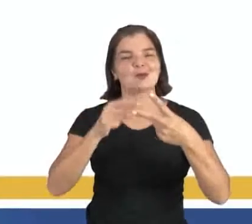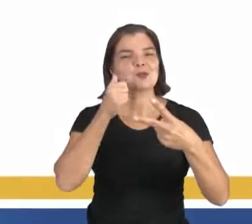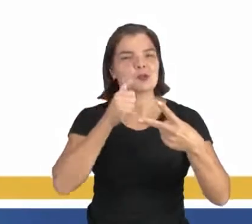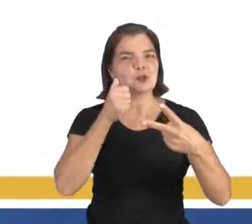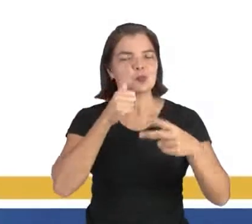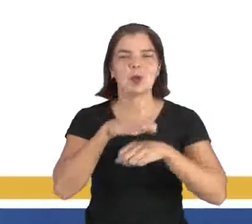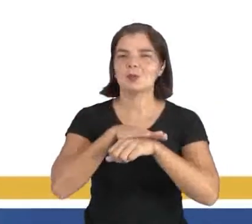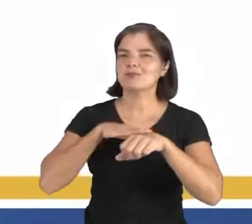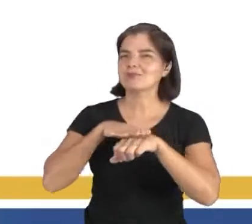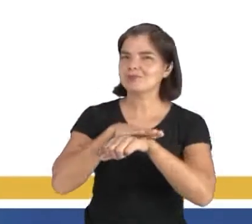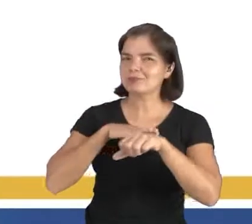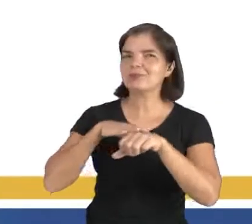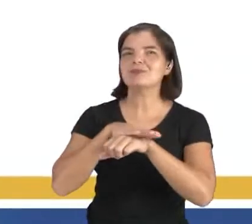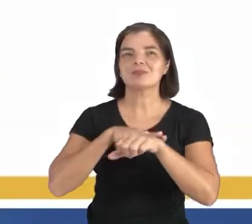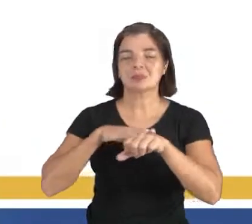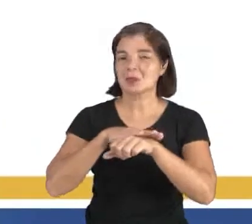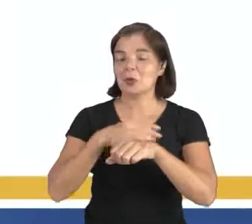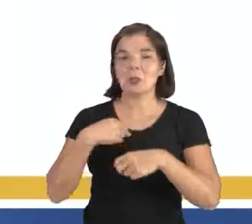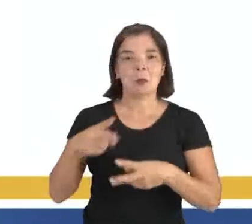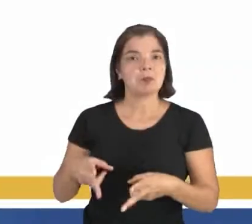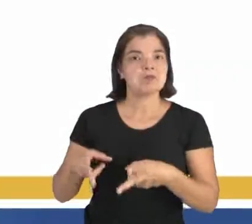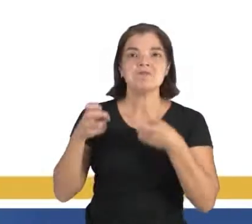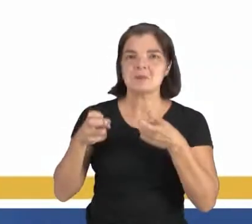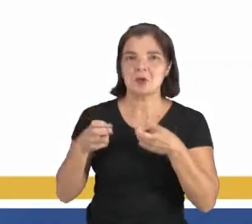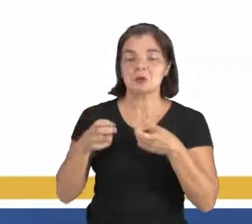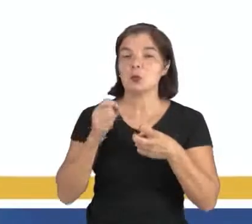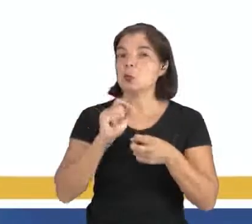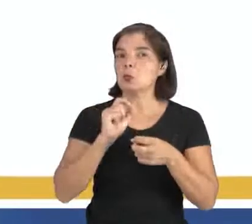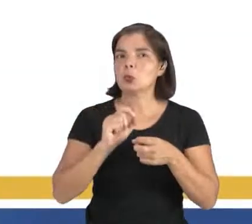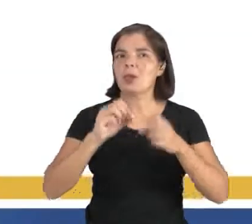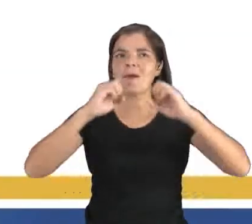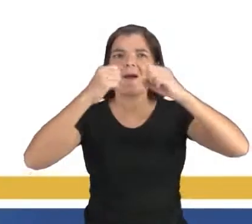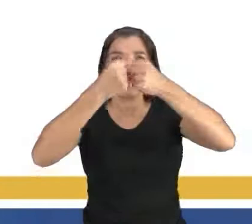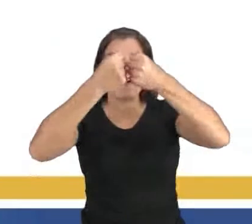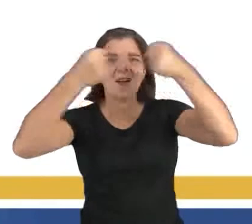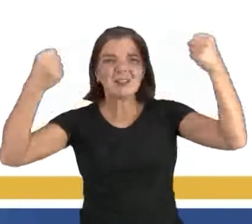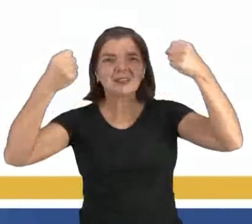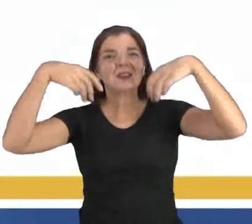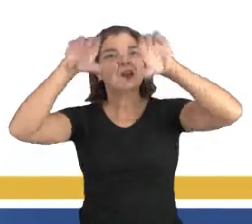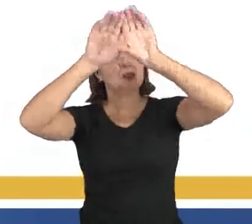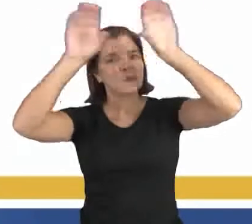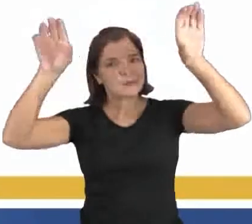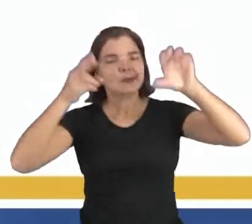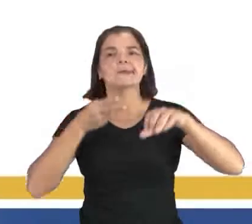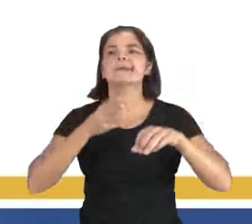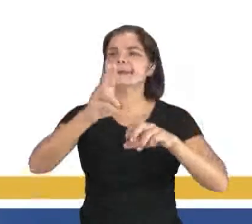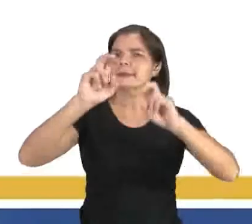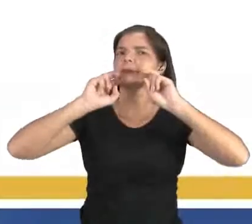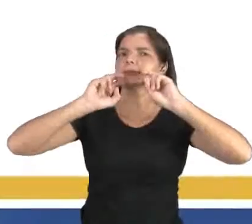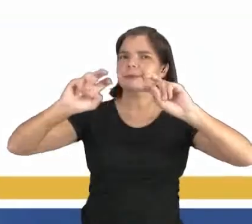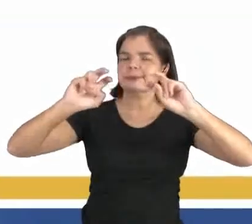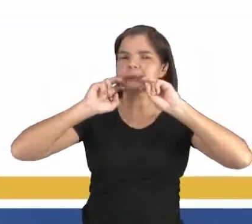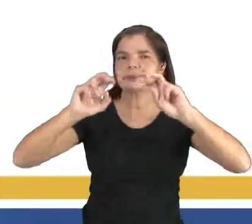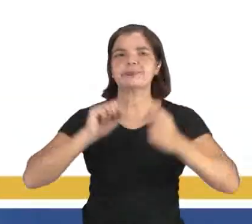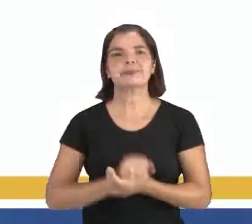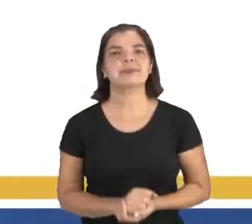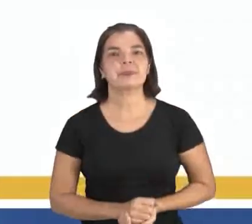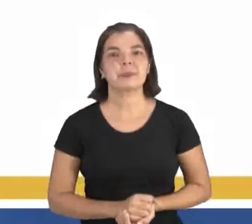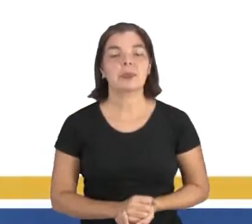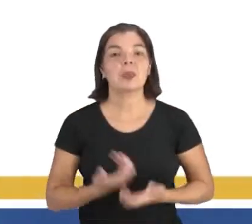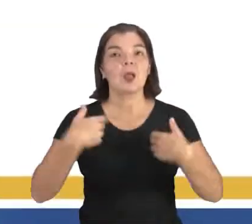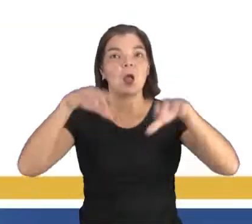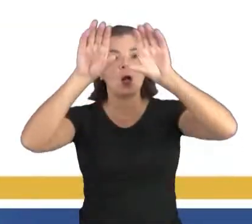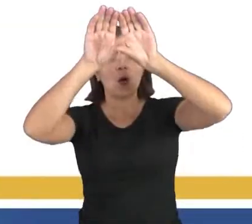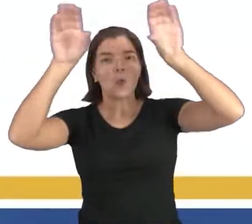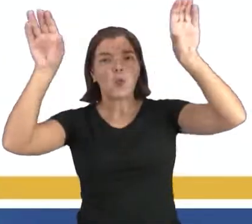tão empolgadas com a conversa, não perceberam que seus pilões rasgavam o céu, que continuava a gritar. Lá em